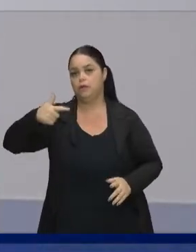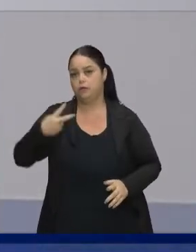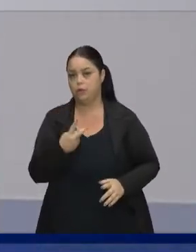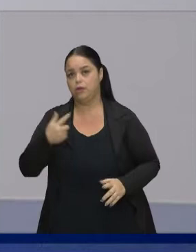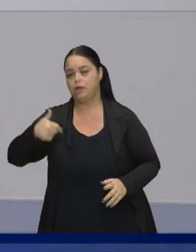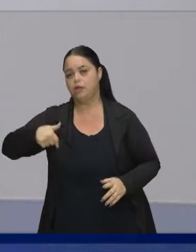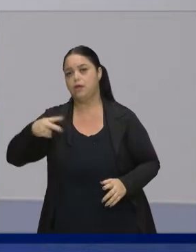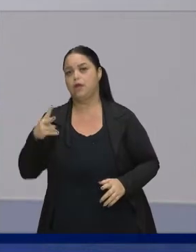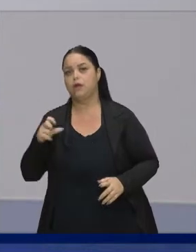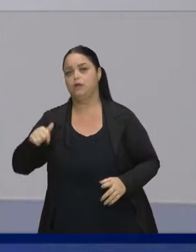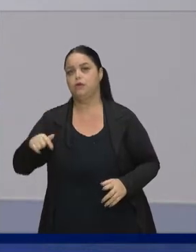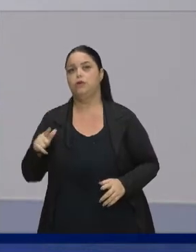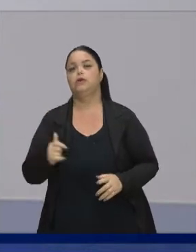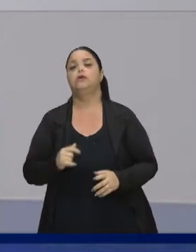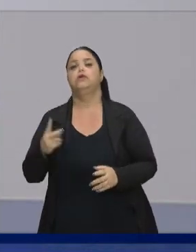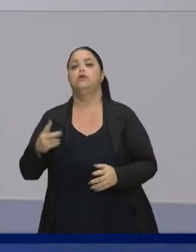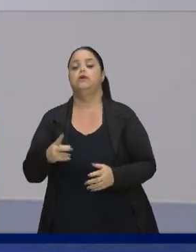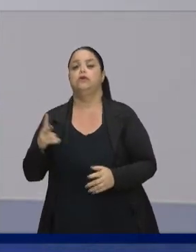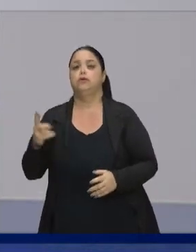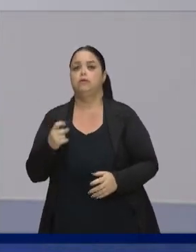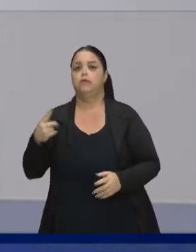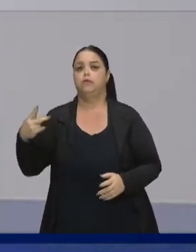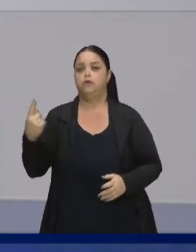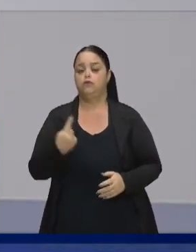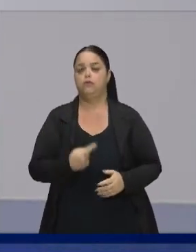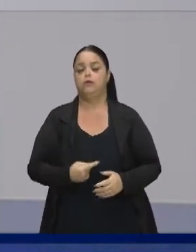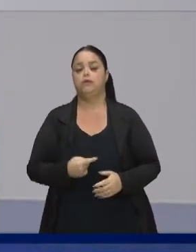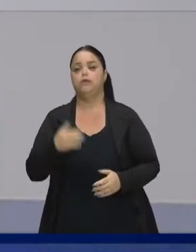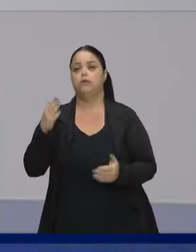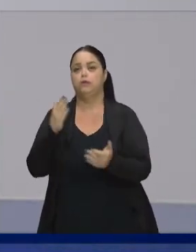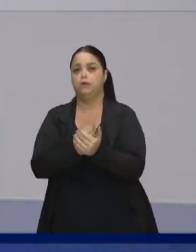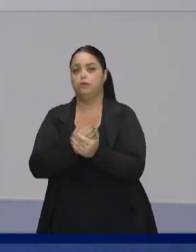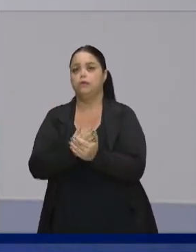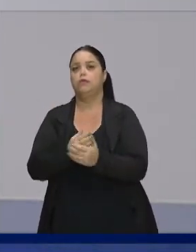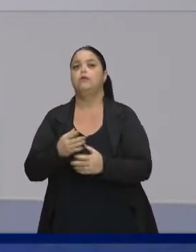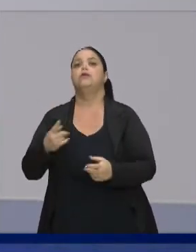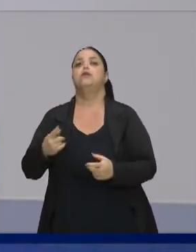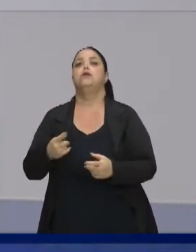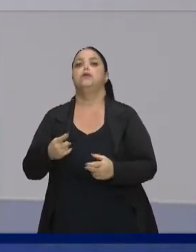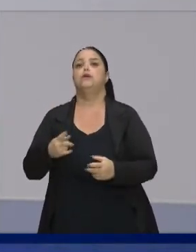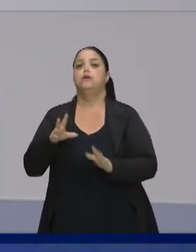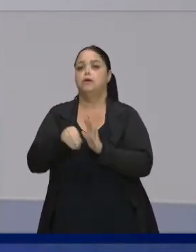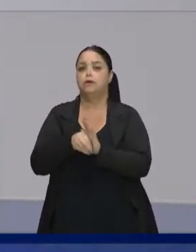627/2021. Autoria do Poder Executivo. Em votação, o processo. Informa aos vereadores que o processo possui uma